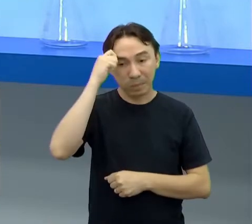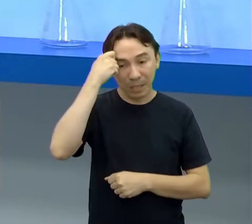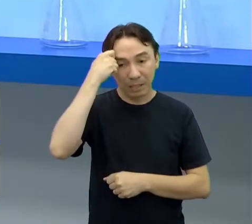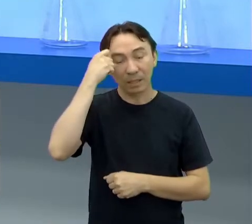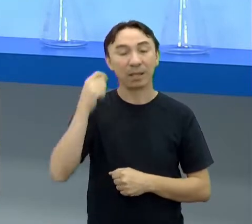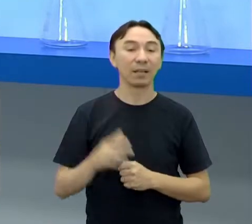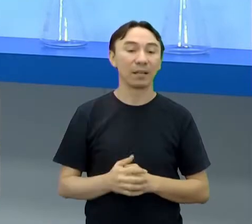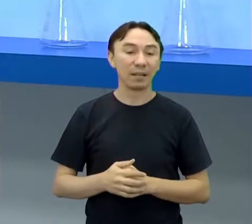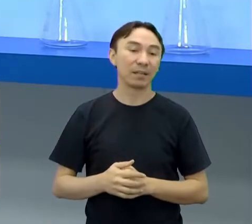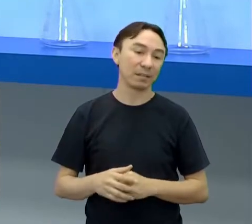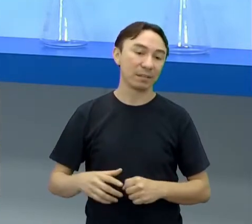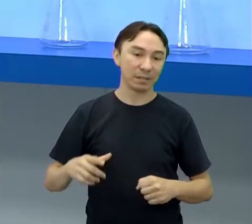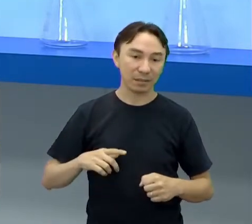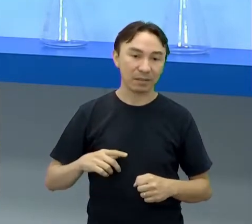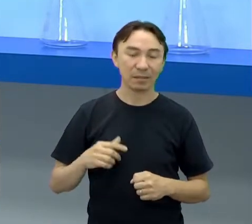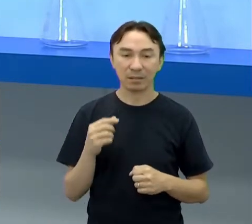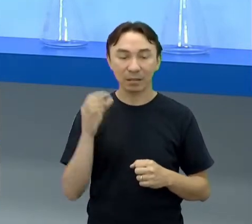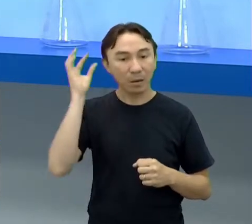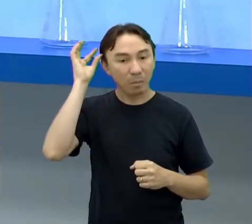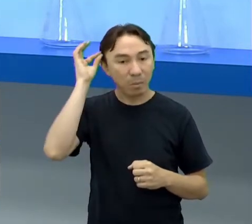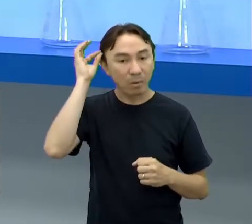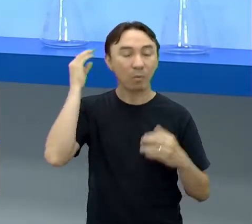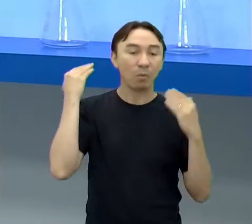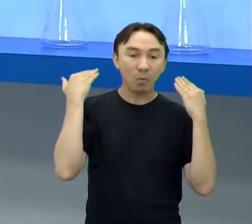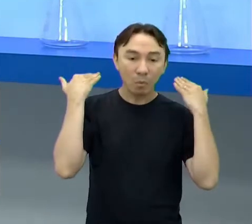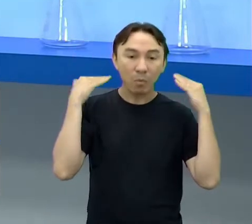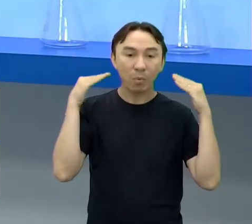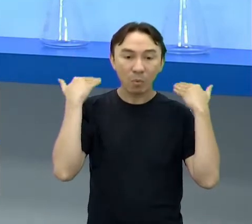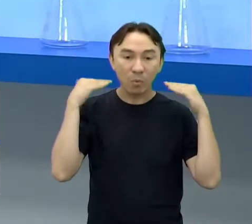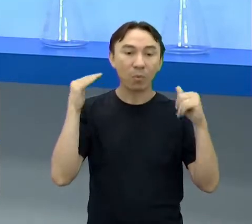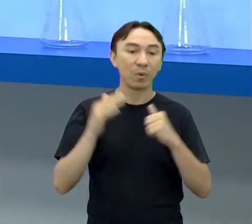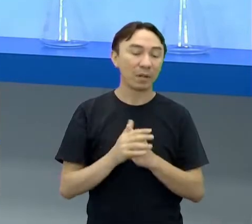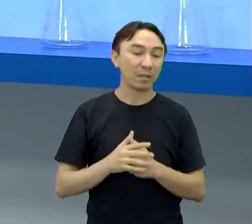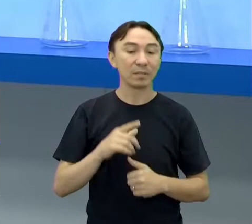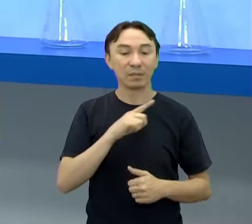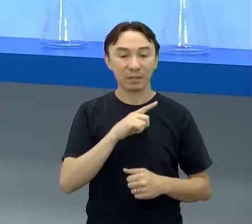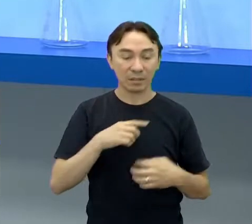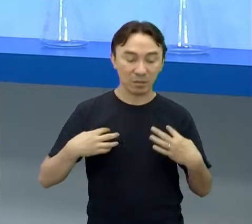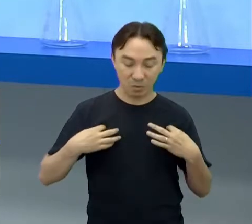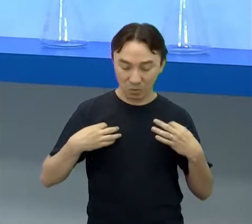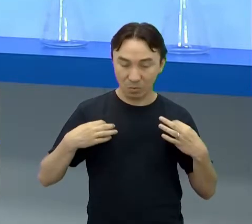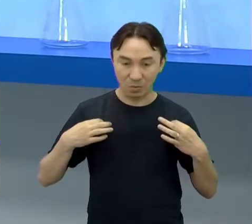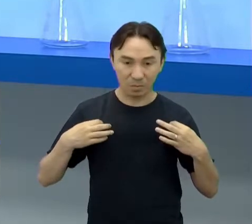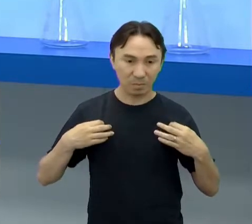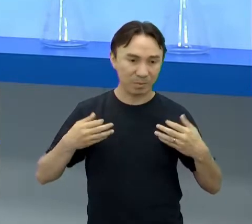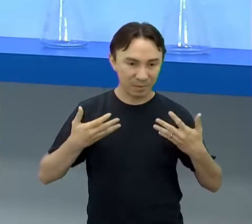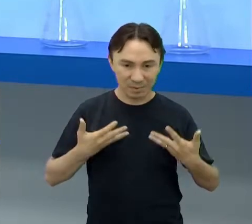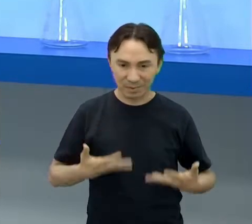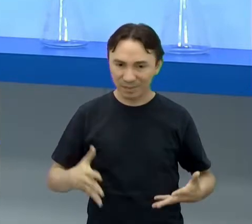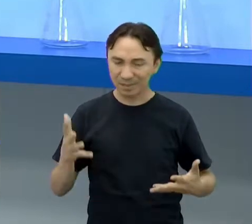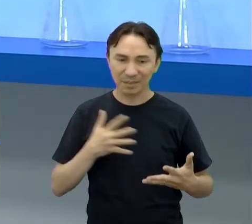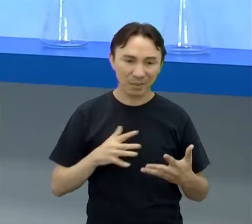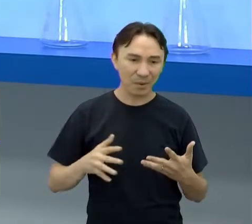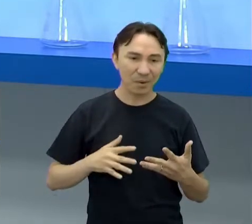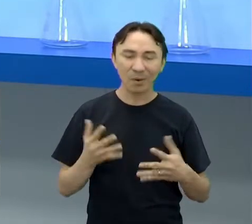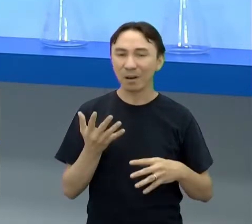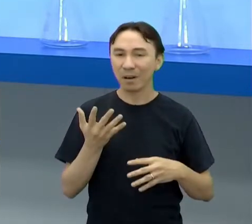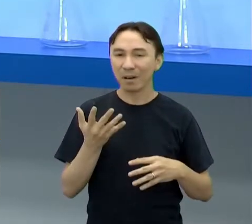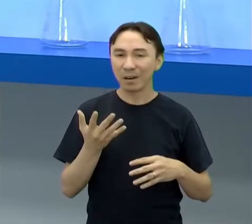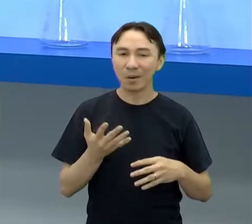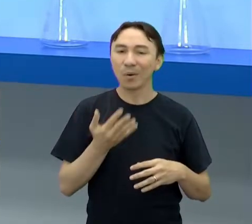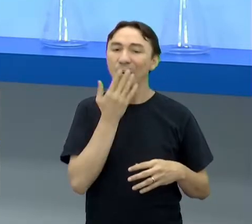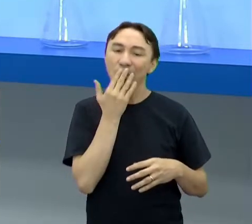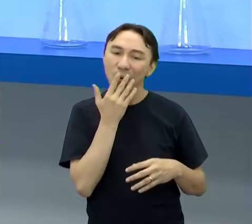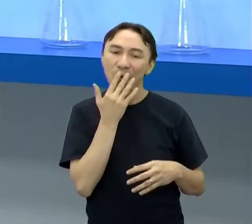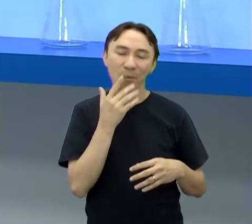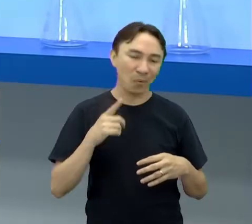considerada, cabelos curtos à altura dos ombros. Estou com um vestido muito místico, assim, com